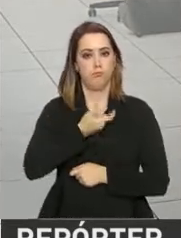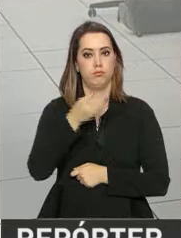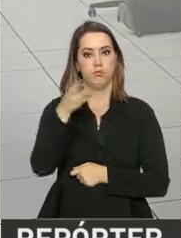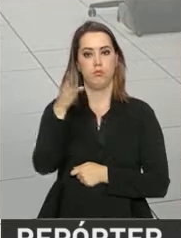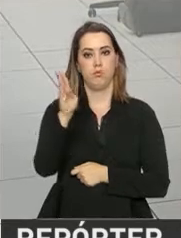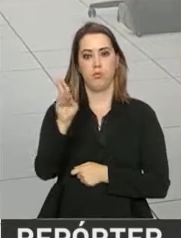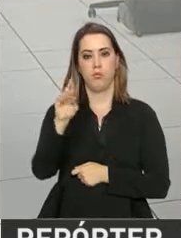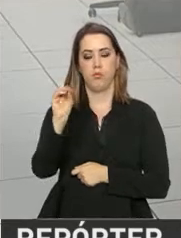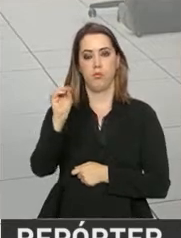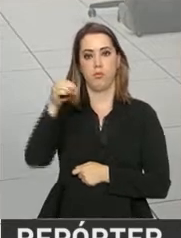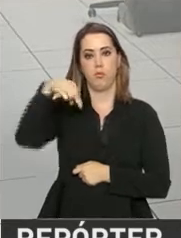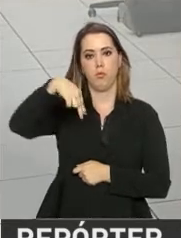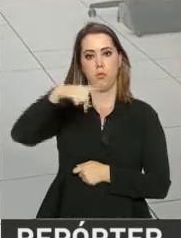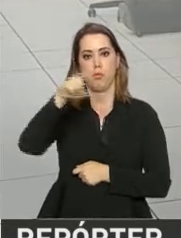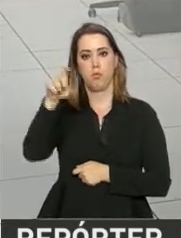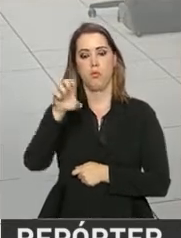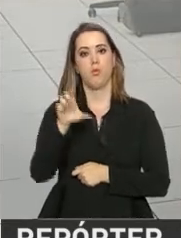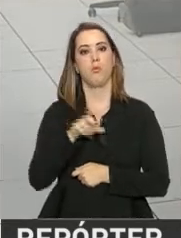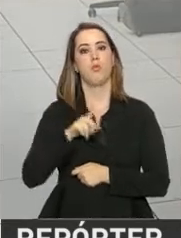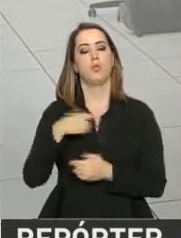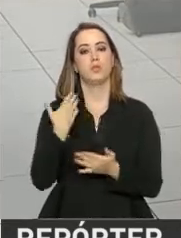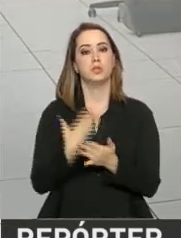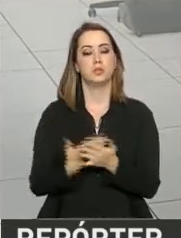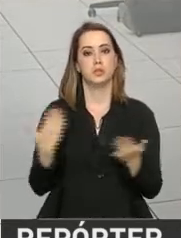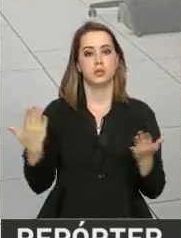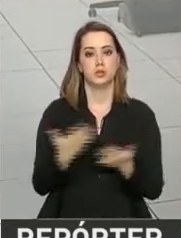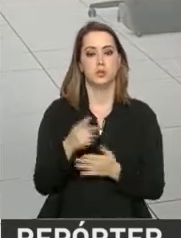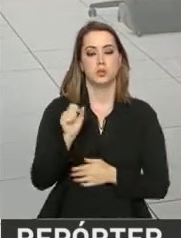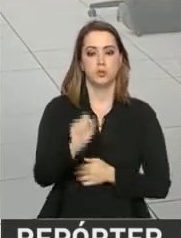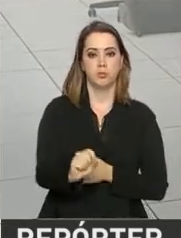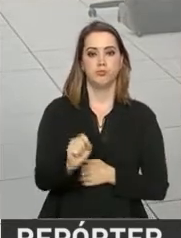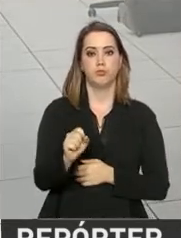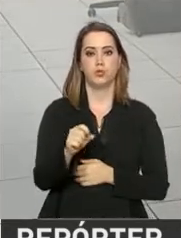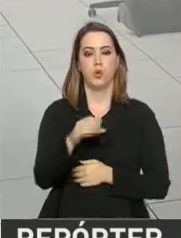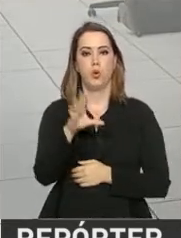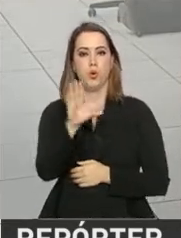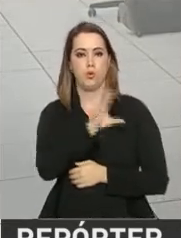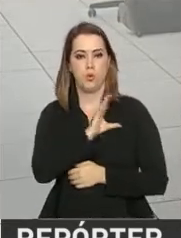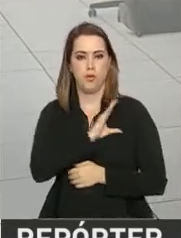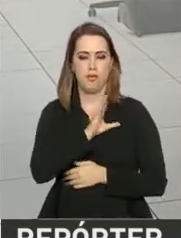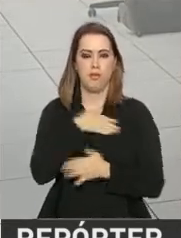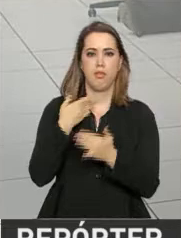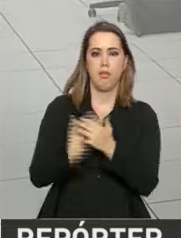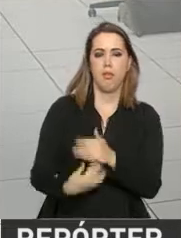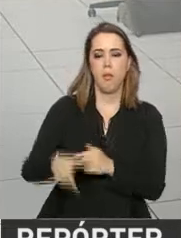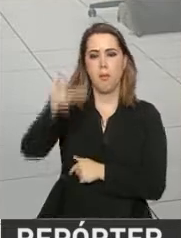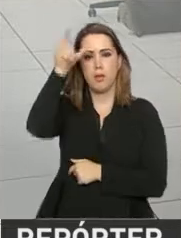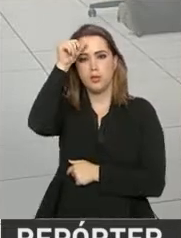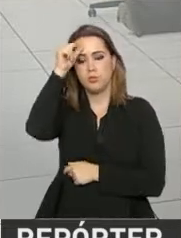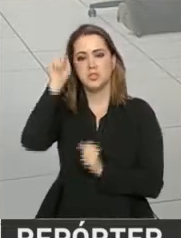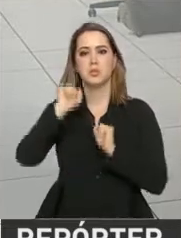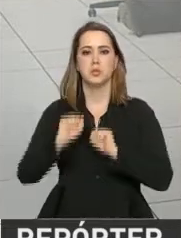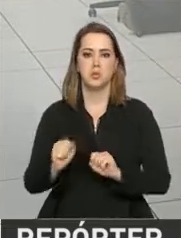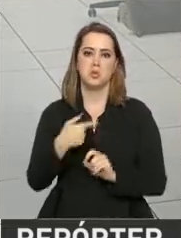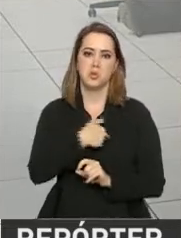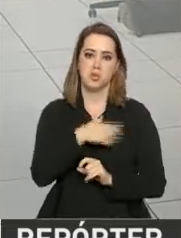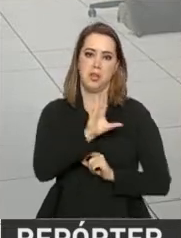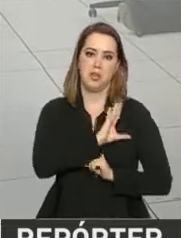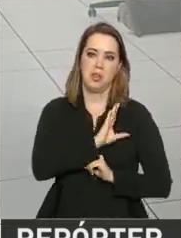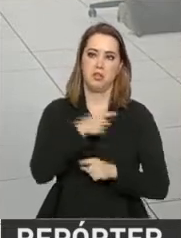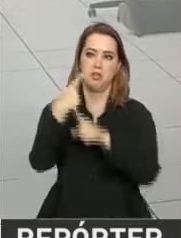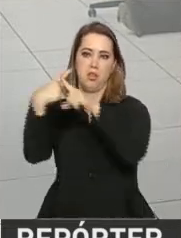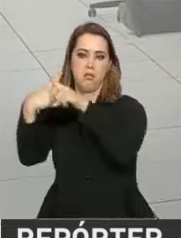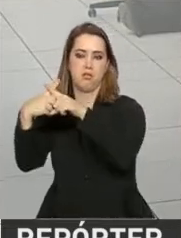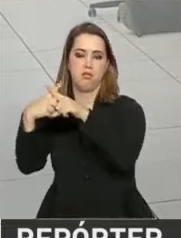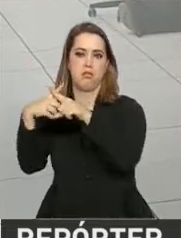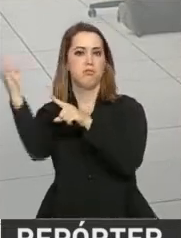e nesse momento o Canadá vai perdendo para a Alemanha, pode ser aí, deve ser aí o oponente do Brasil na disputa do bronze. Outra